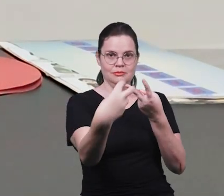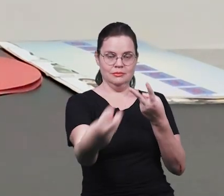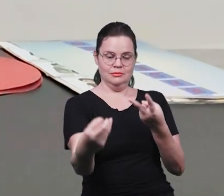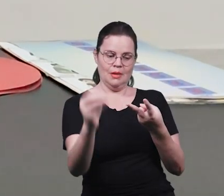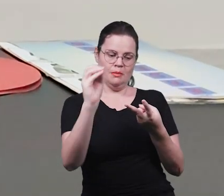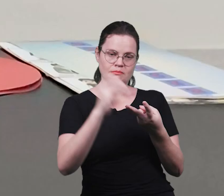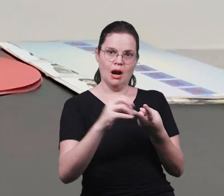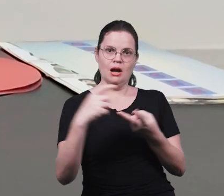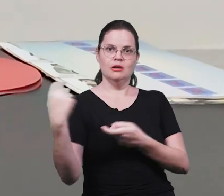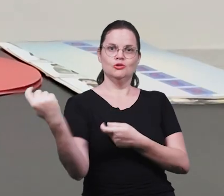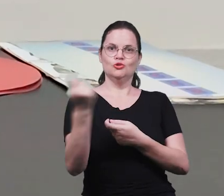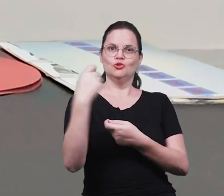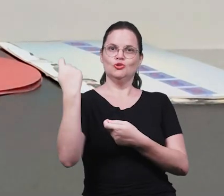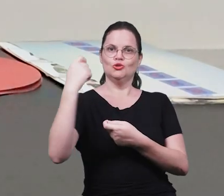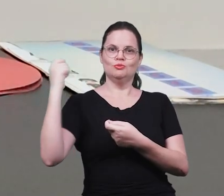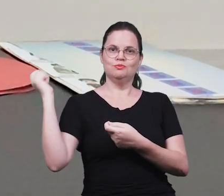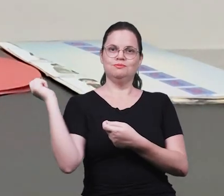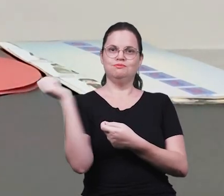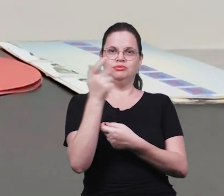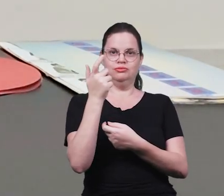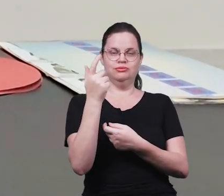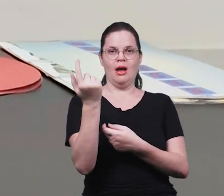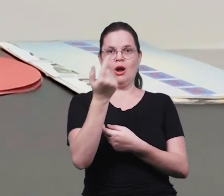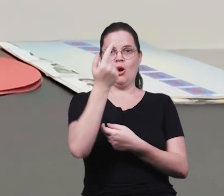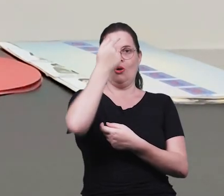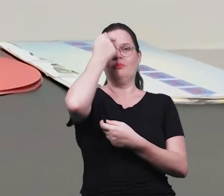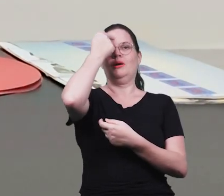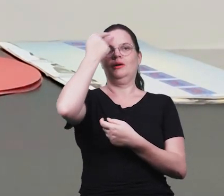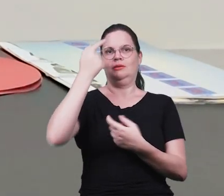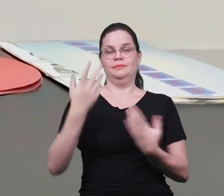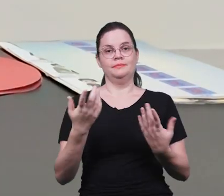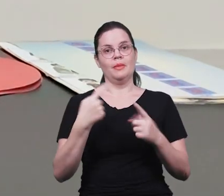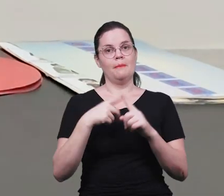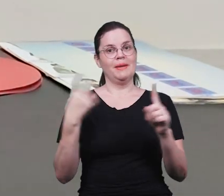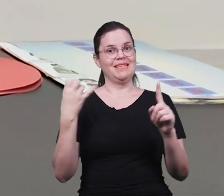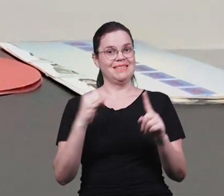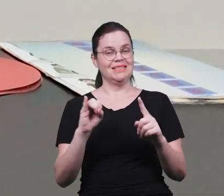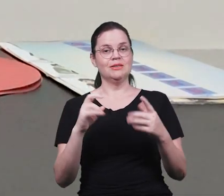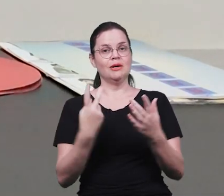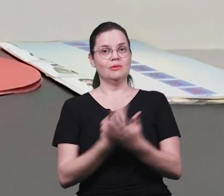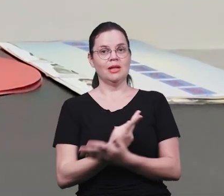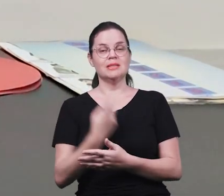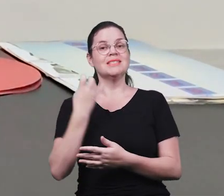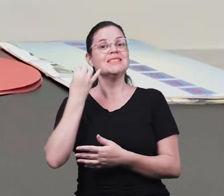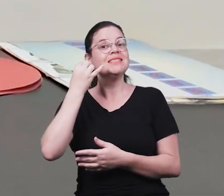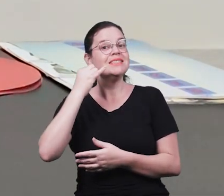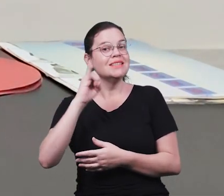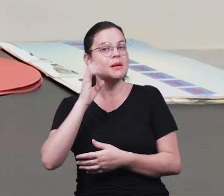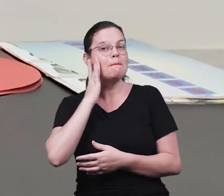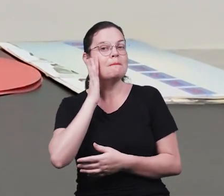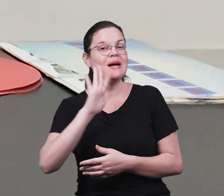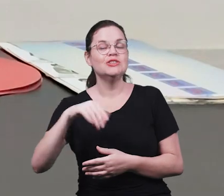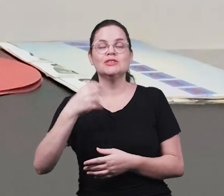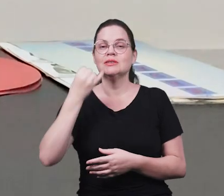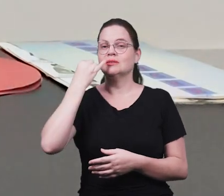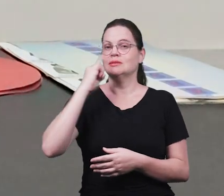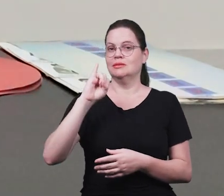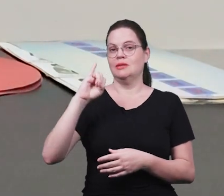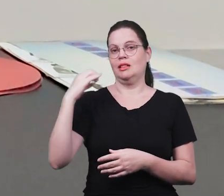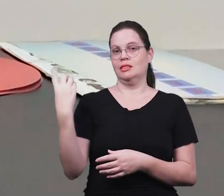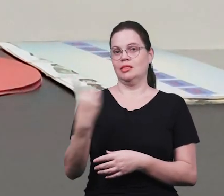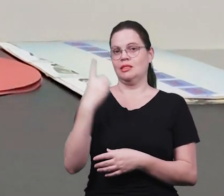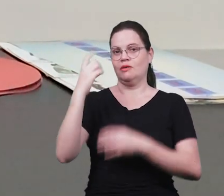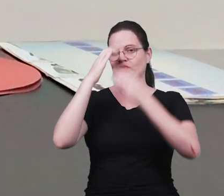Golias. Mas se ele não tivesse obedecido o pai dele, talvez o contexto teria sido diferente. Certamente o